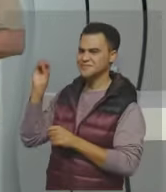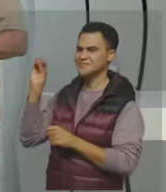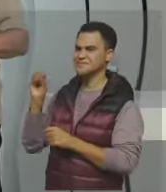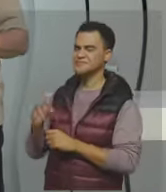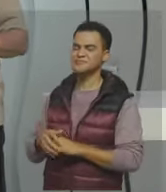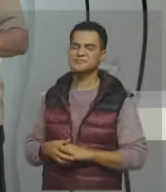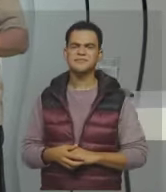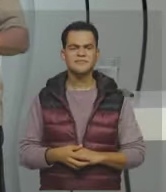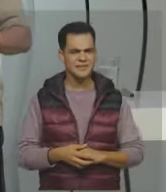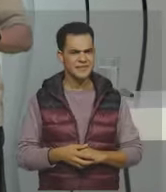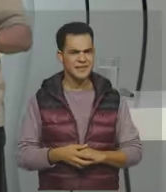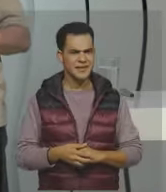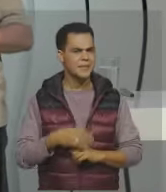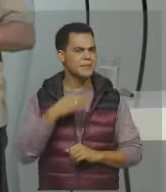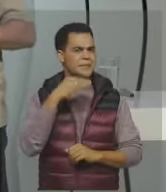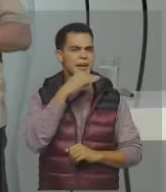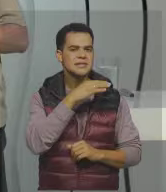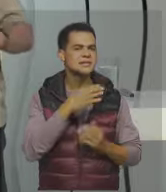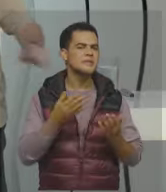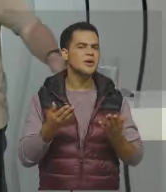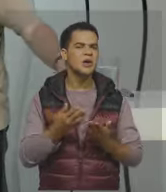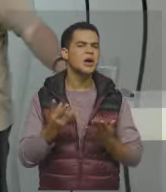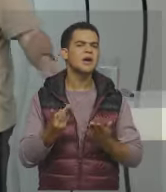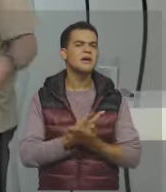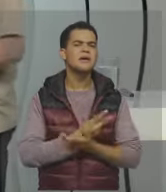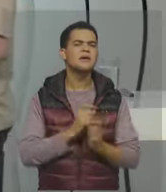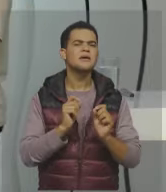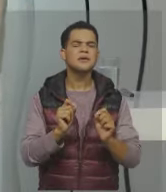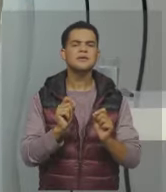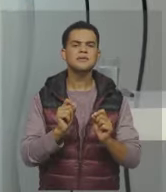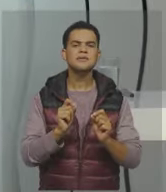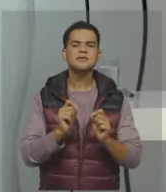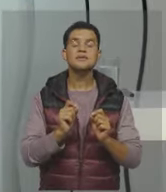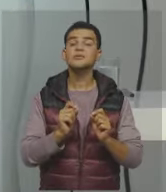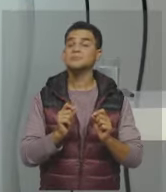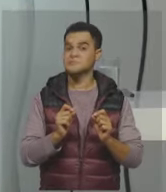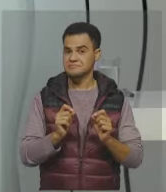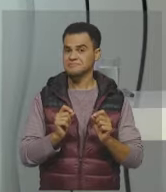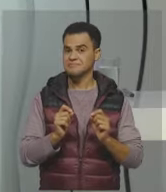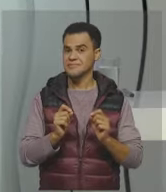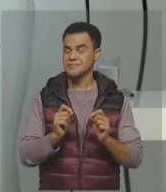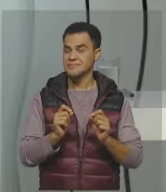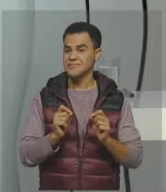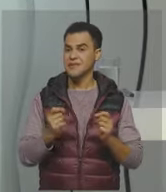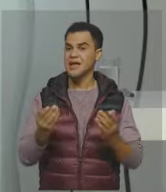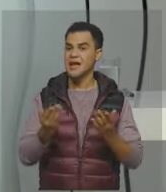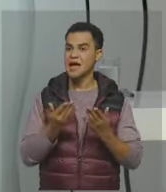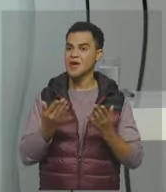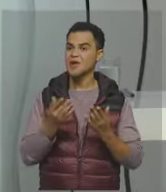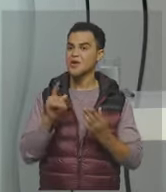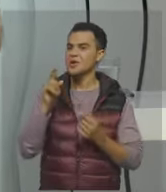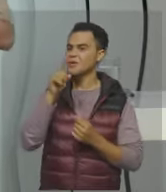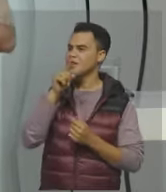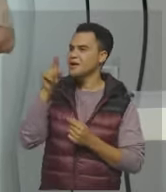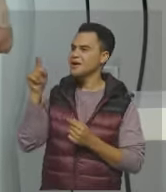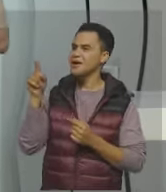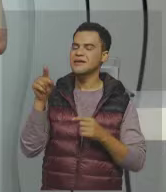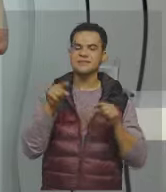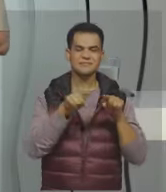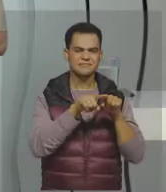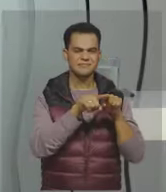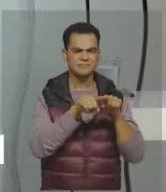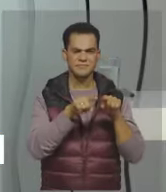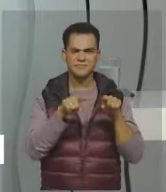olha o que aconteceu agora no meu circuito, turma. Eu tenho, a partir desse momento, um circuito série, apenas com